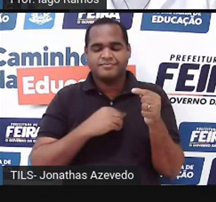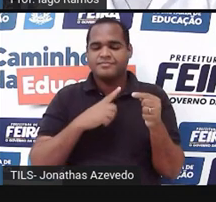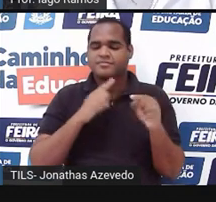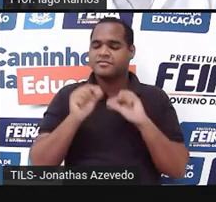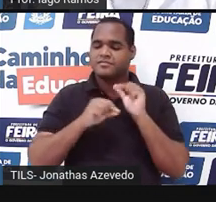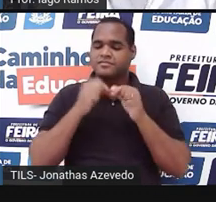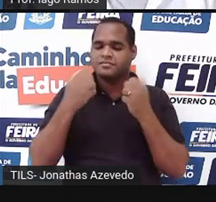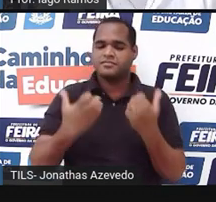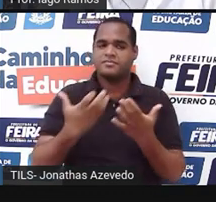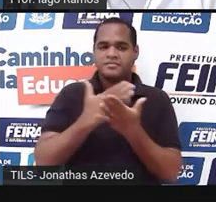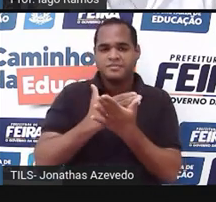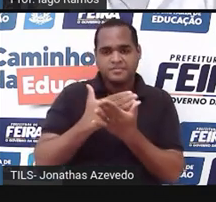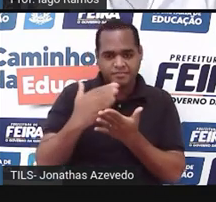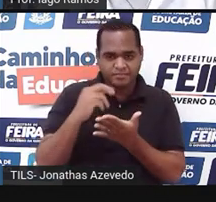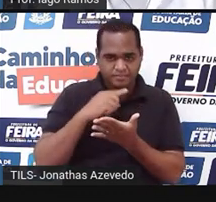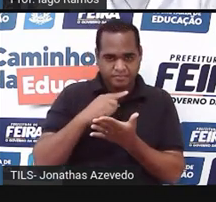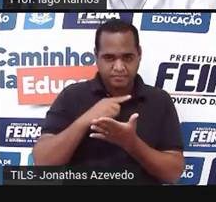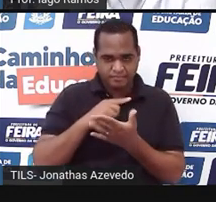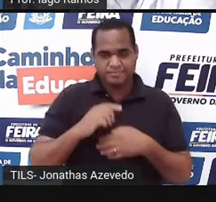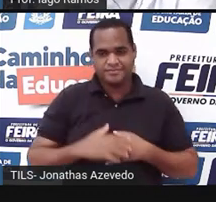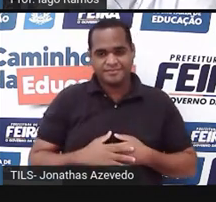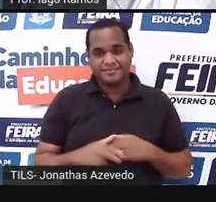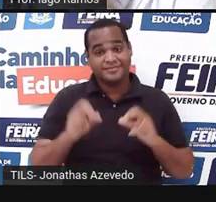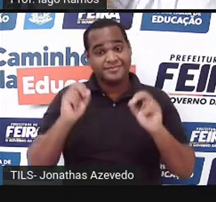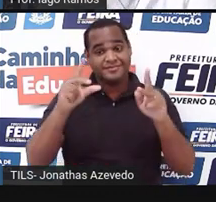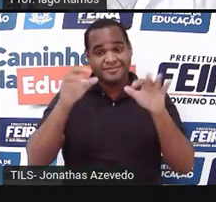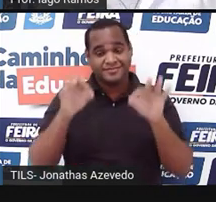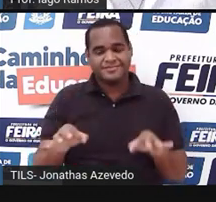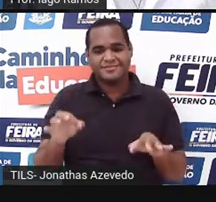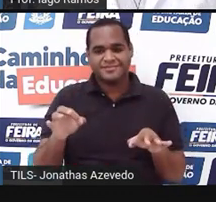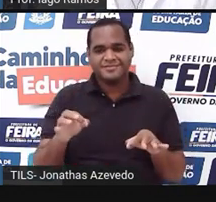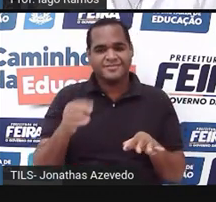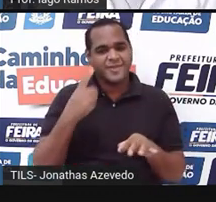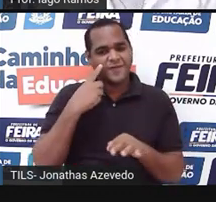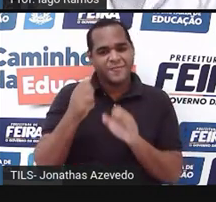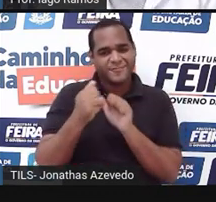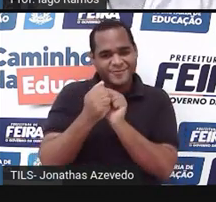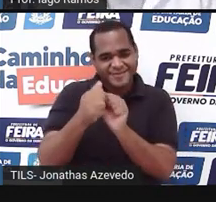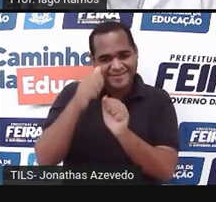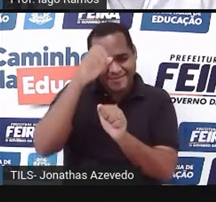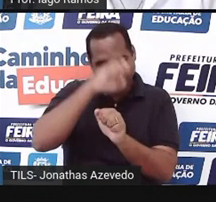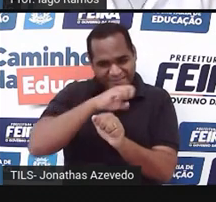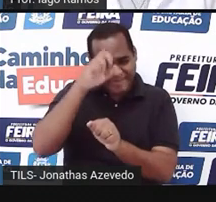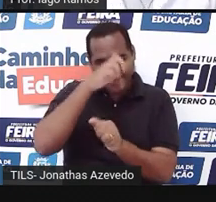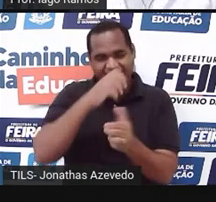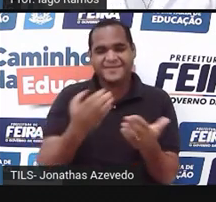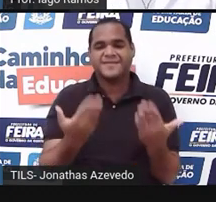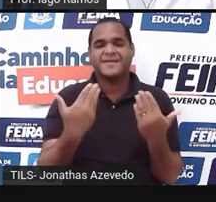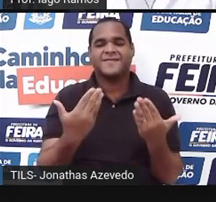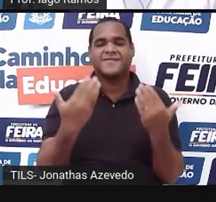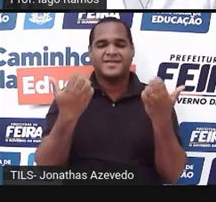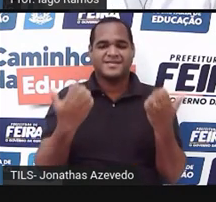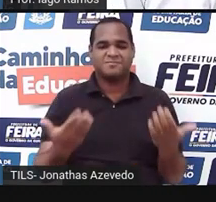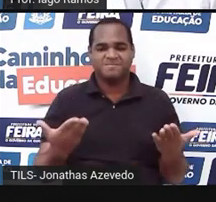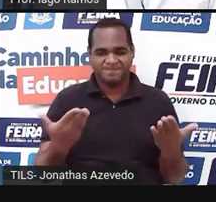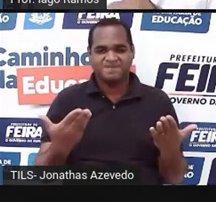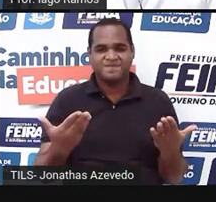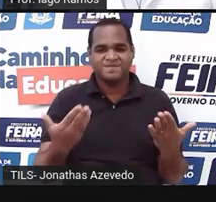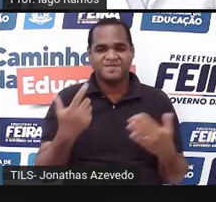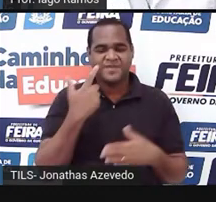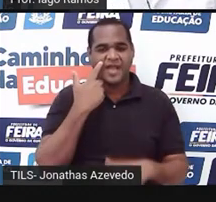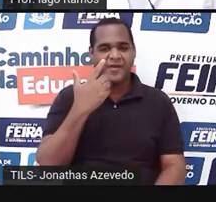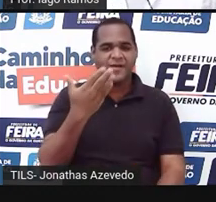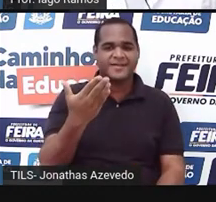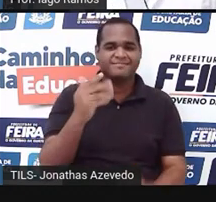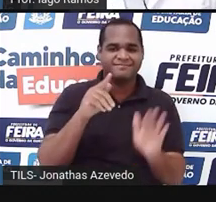a gente já começou aprendendo até certo então vamos lá juntos vem comigo Olha só